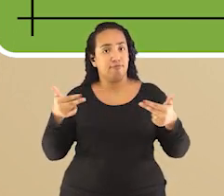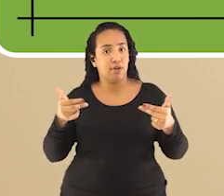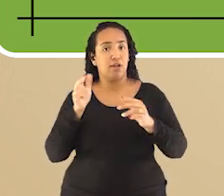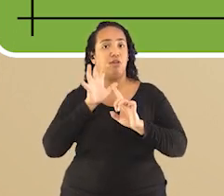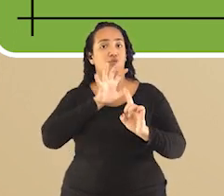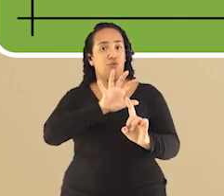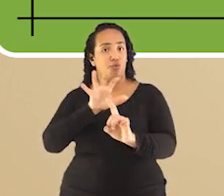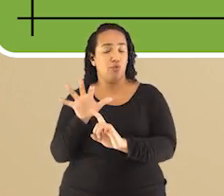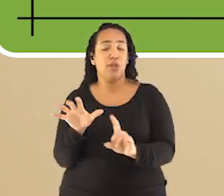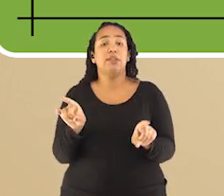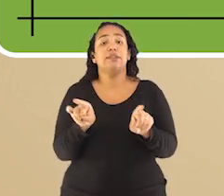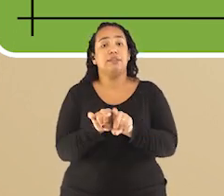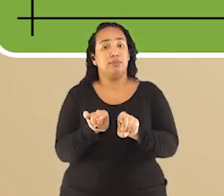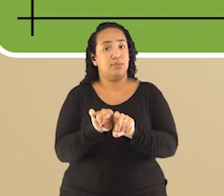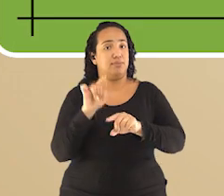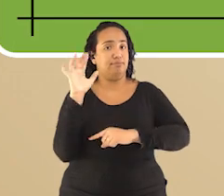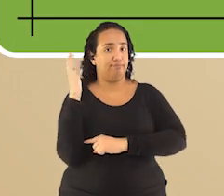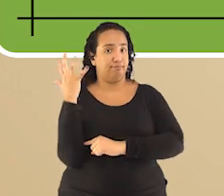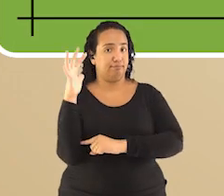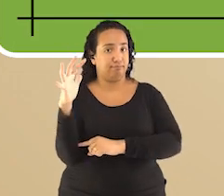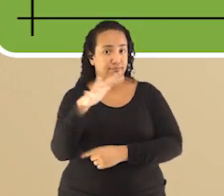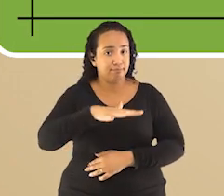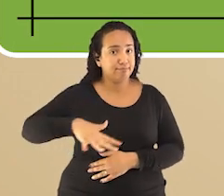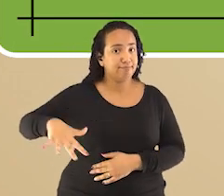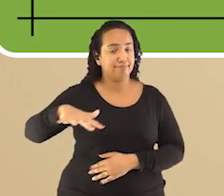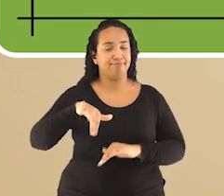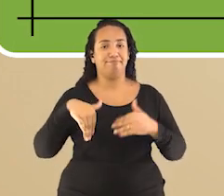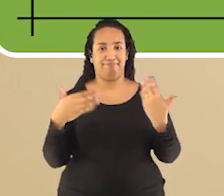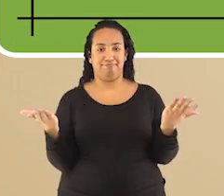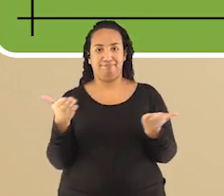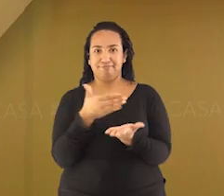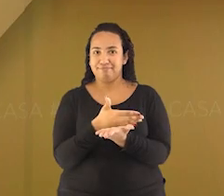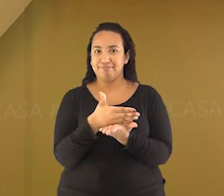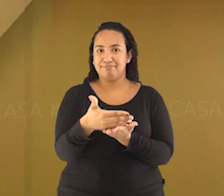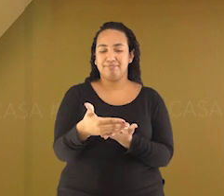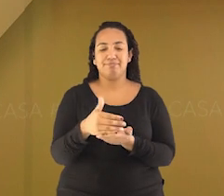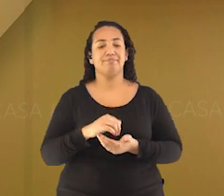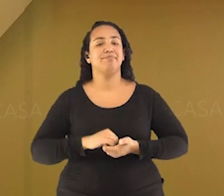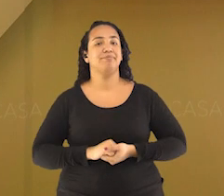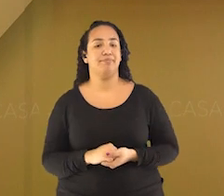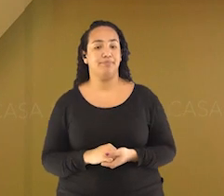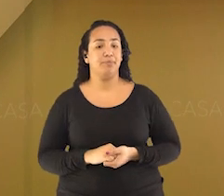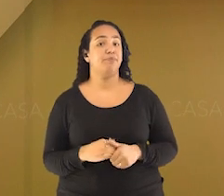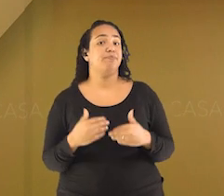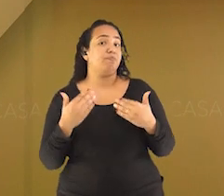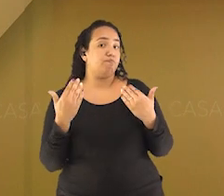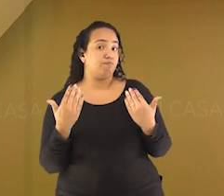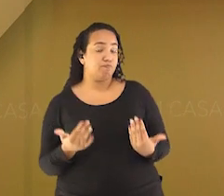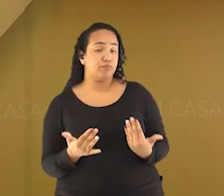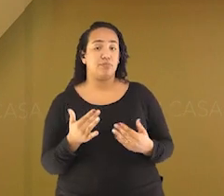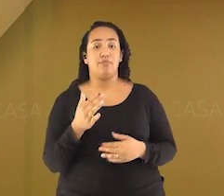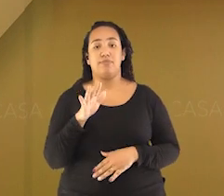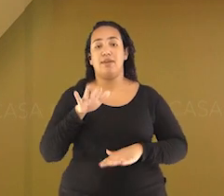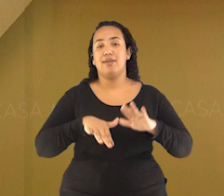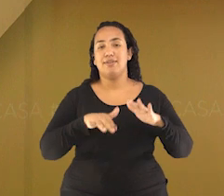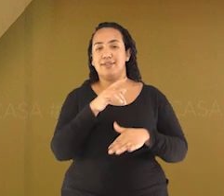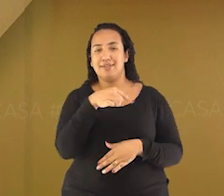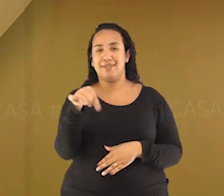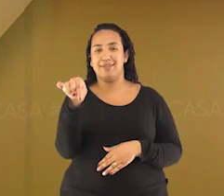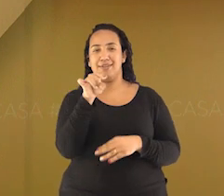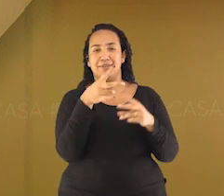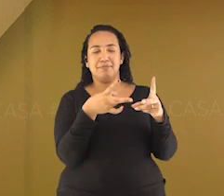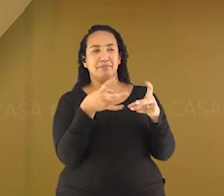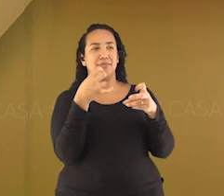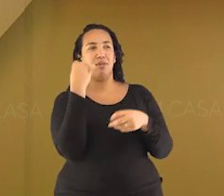da influência também de fatores ambientais. Agora, vamos começar. Bem, é muito comum que nossa aparência traga características